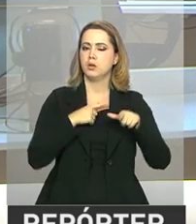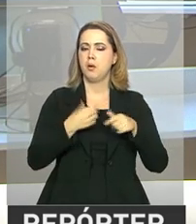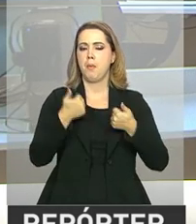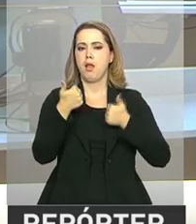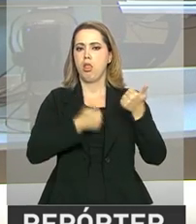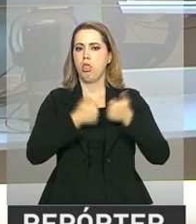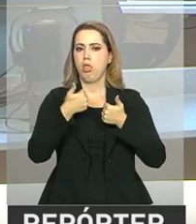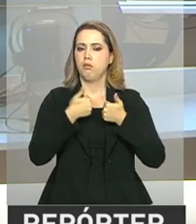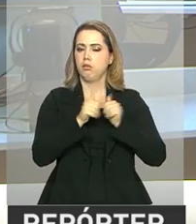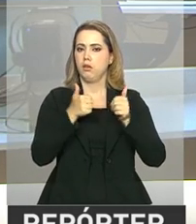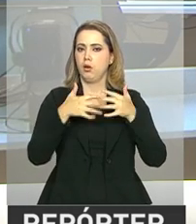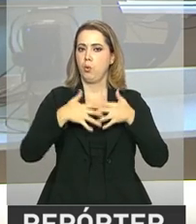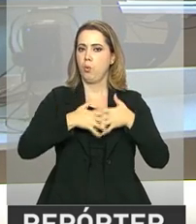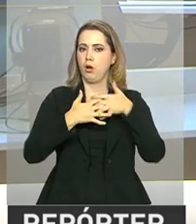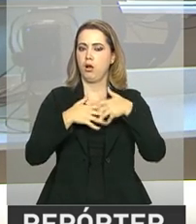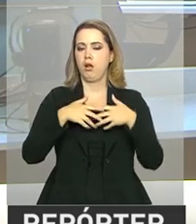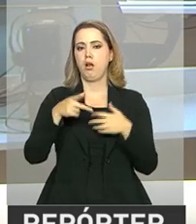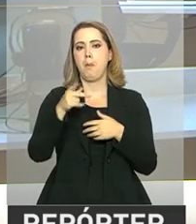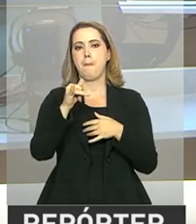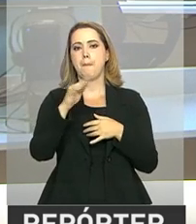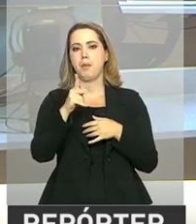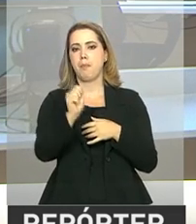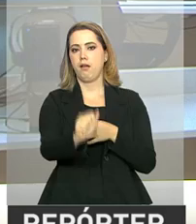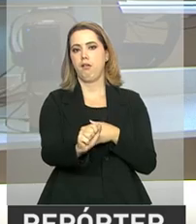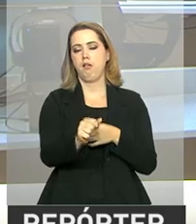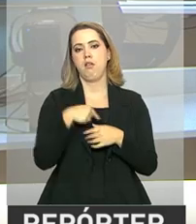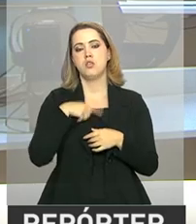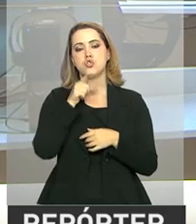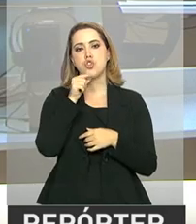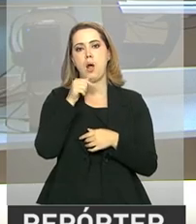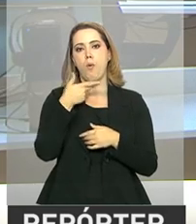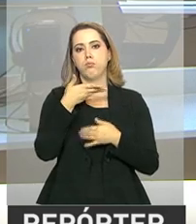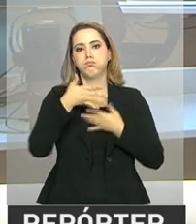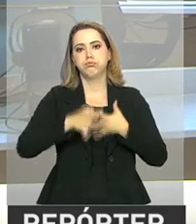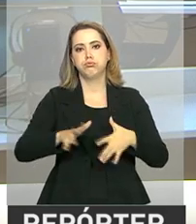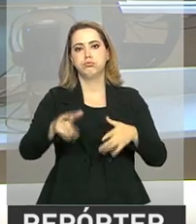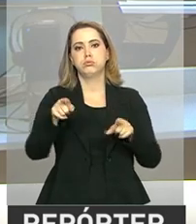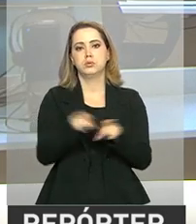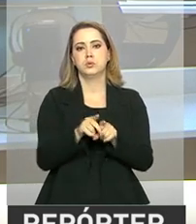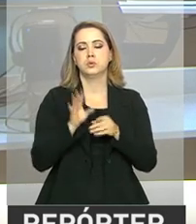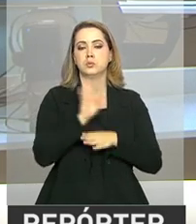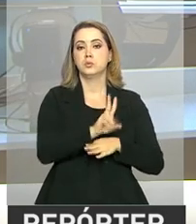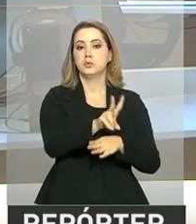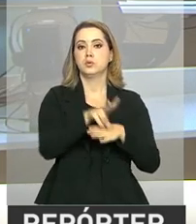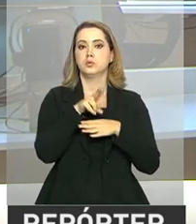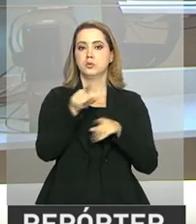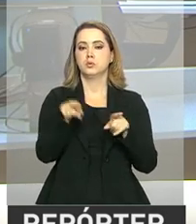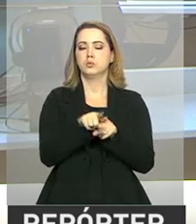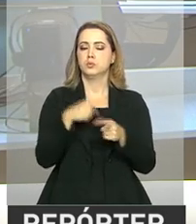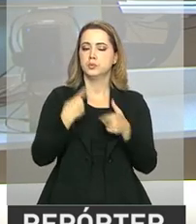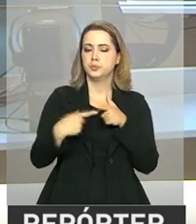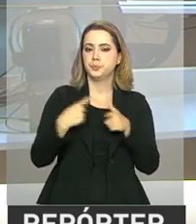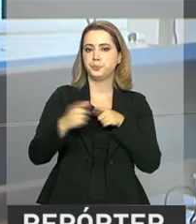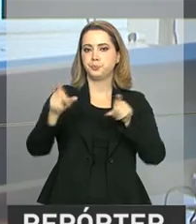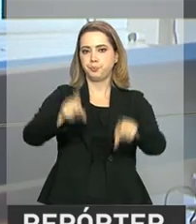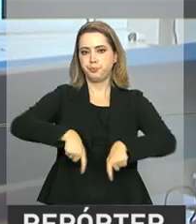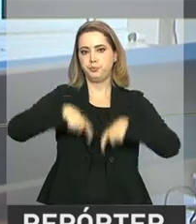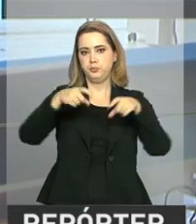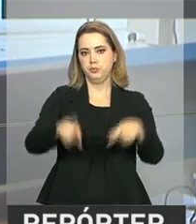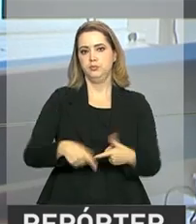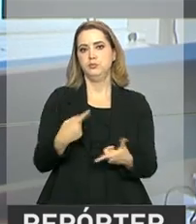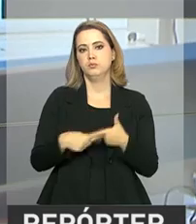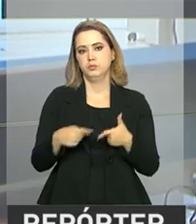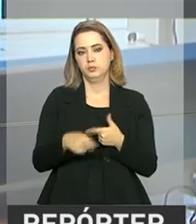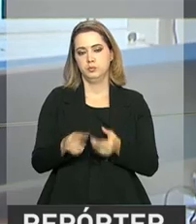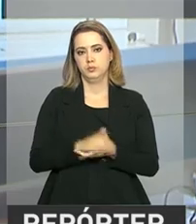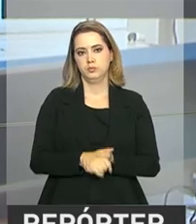Carro-Pipa, instalação de cisternas e concessão de linhas especiais de crédito aos produtores com safras prejudicadas.